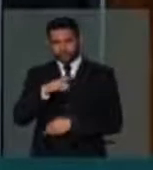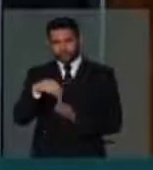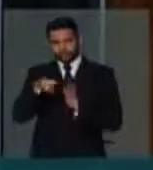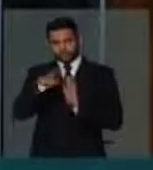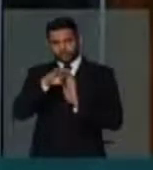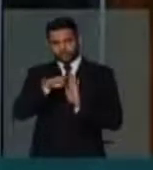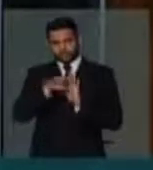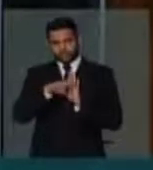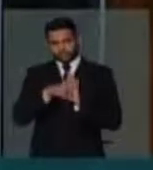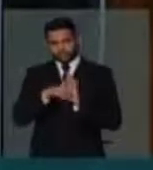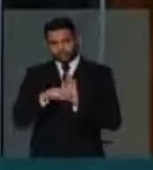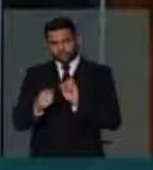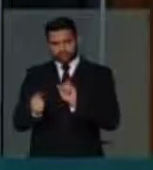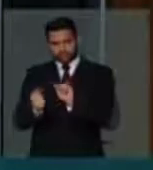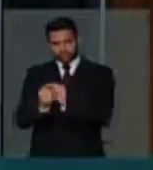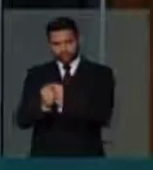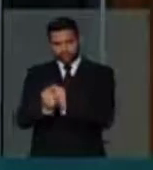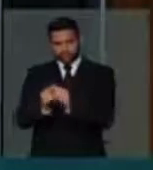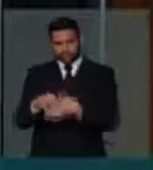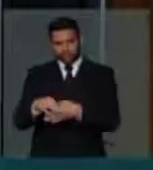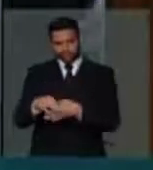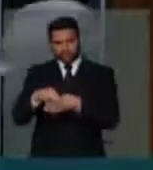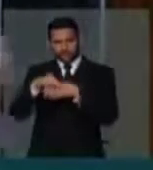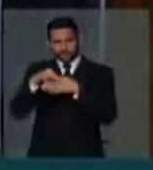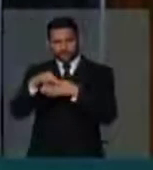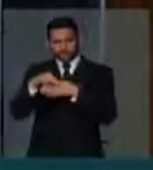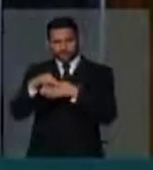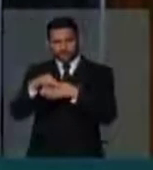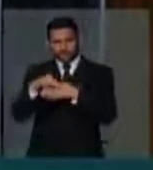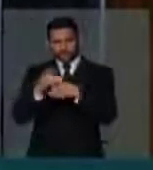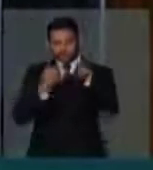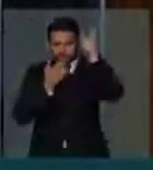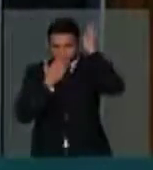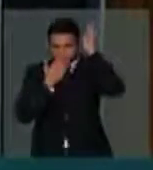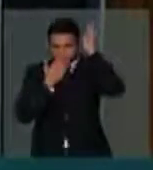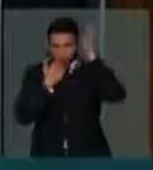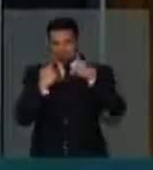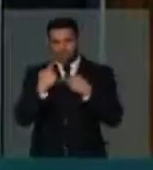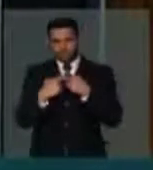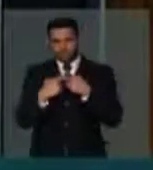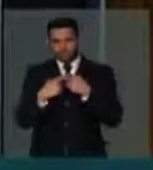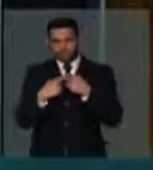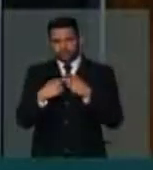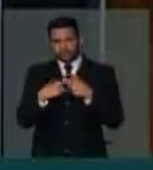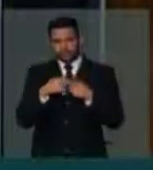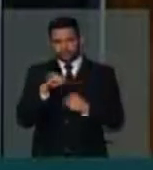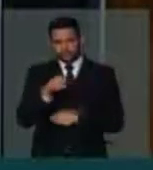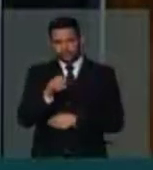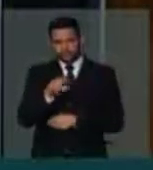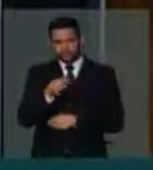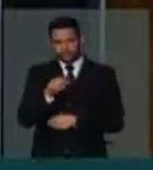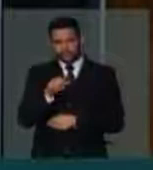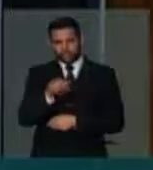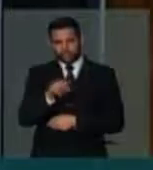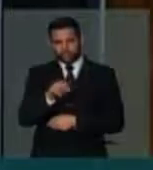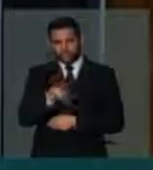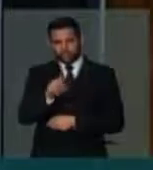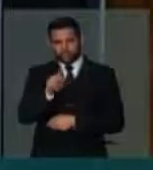agenda junto às lideranças indígenas da etnia